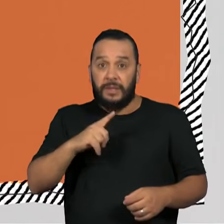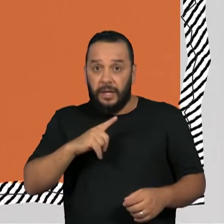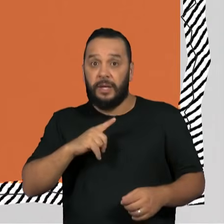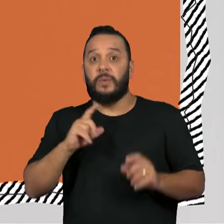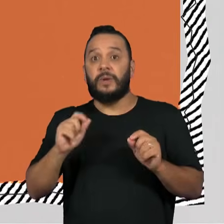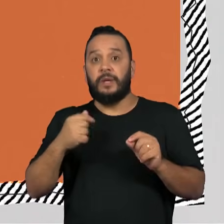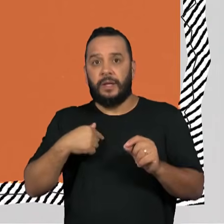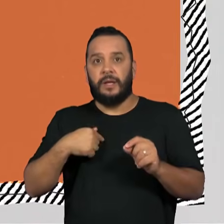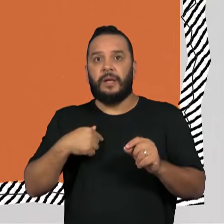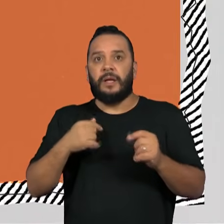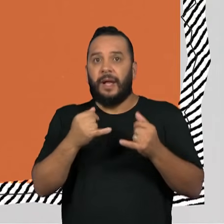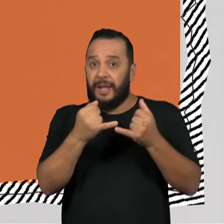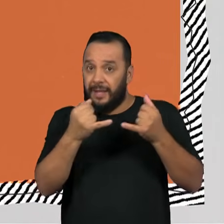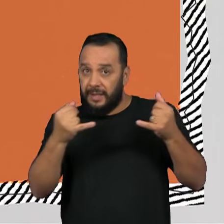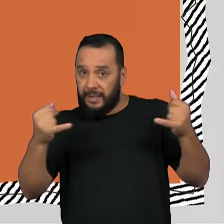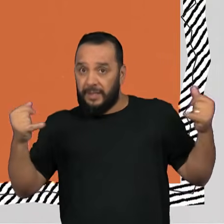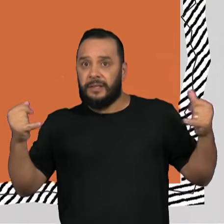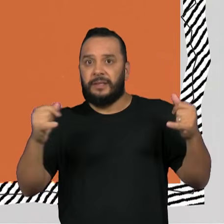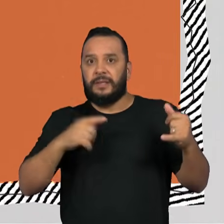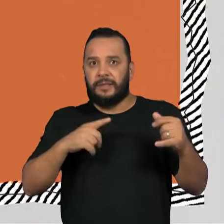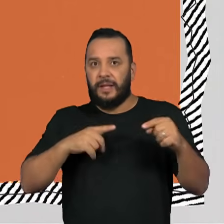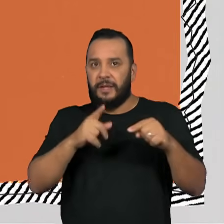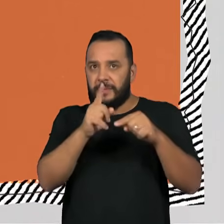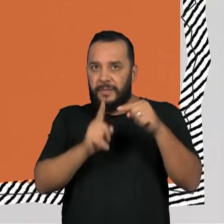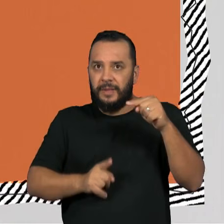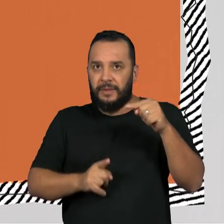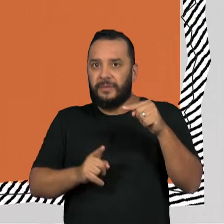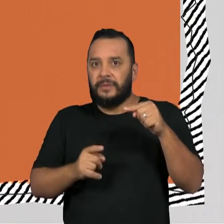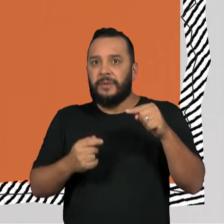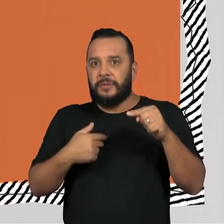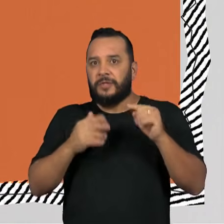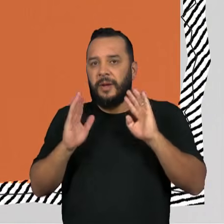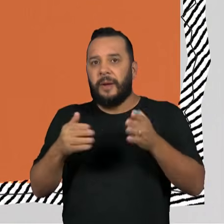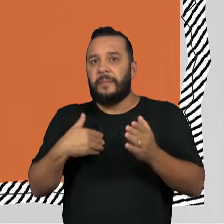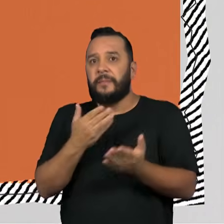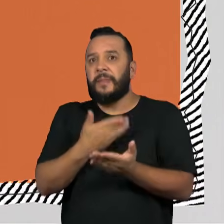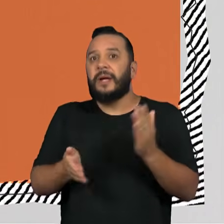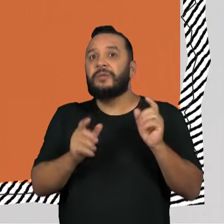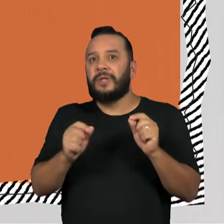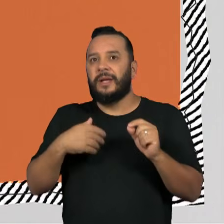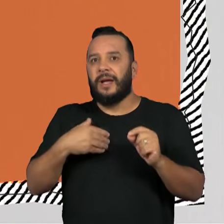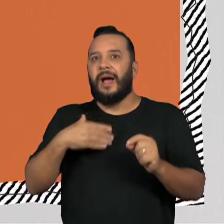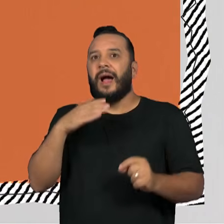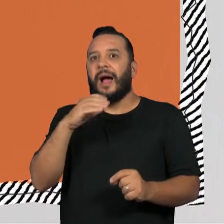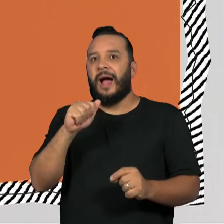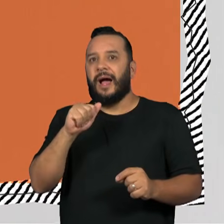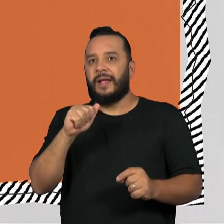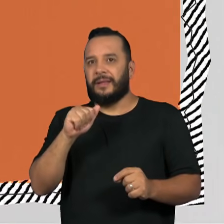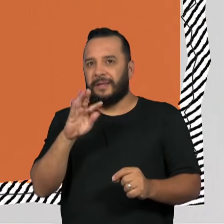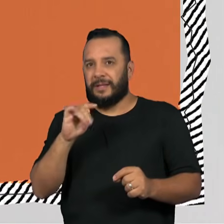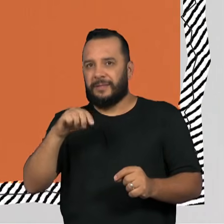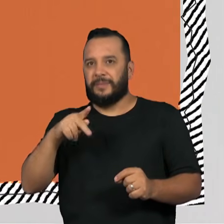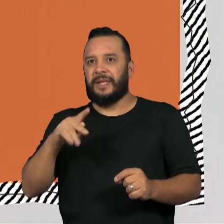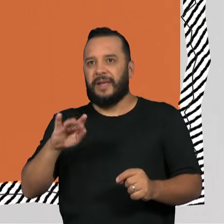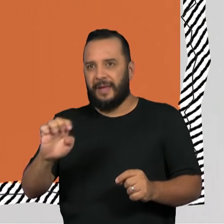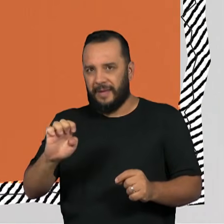meio dela, perde o sufixo. É a do